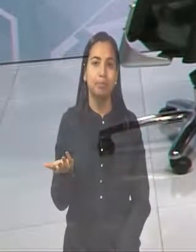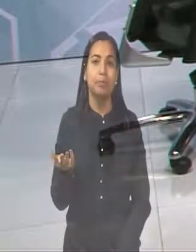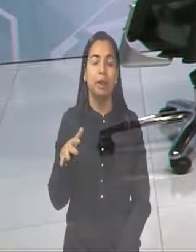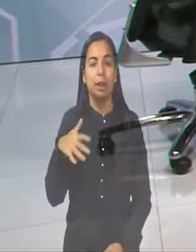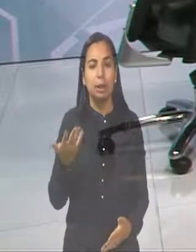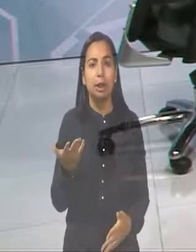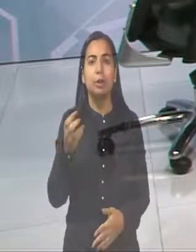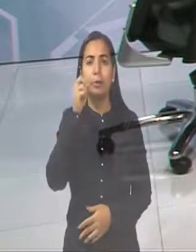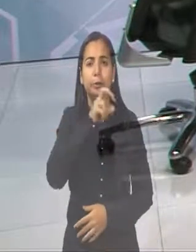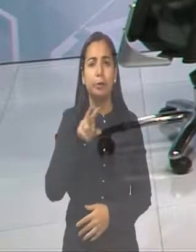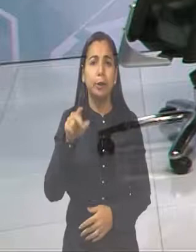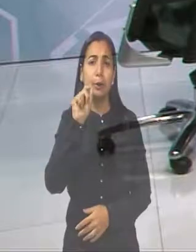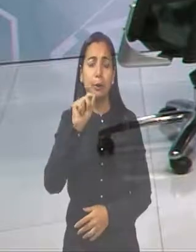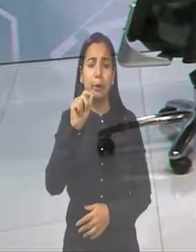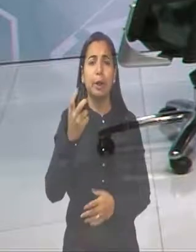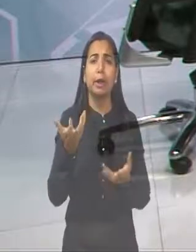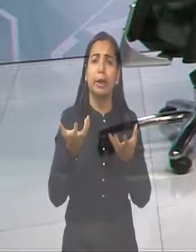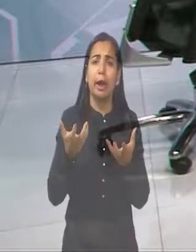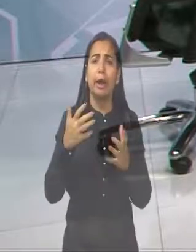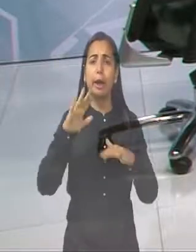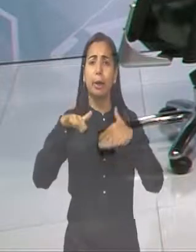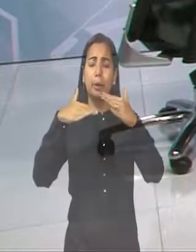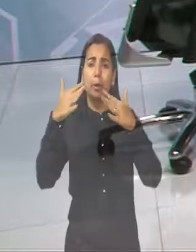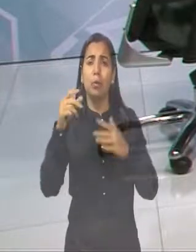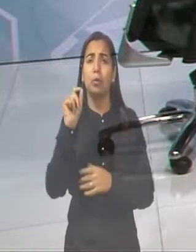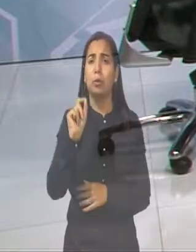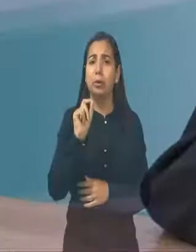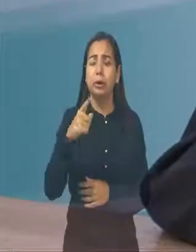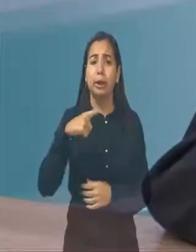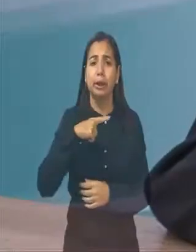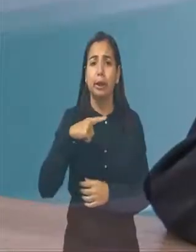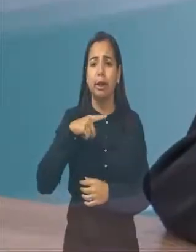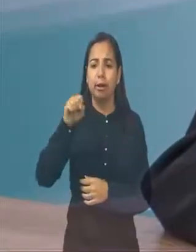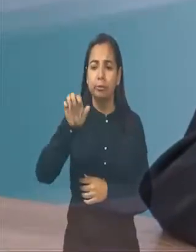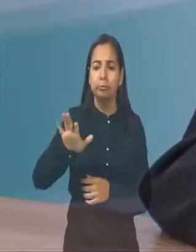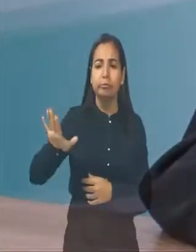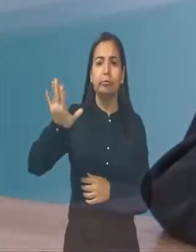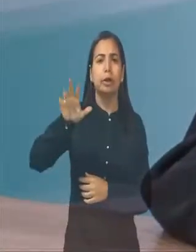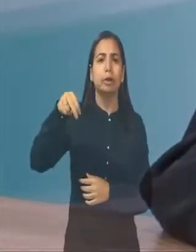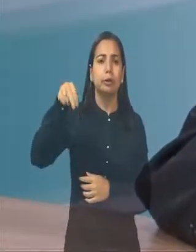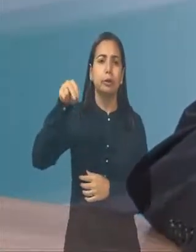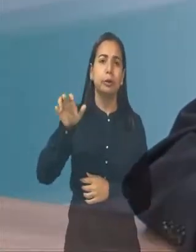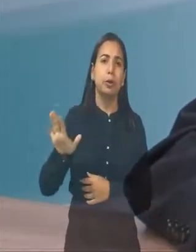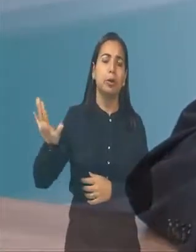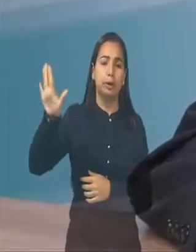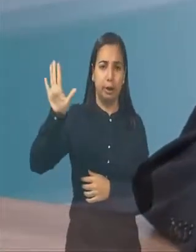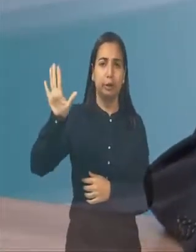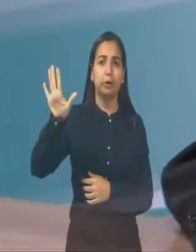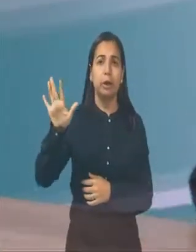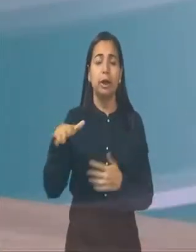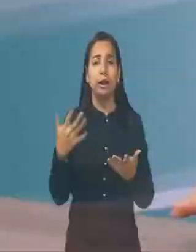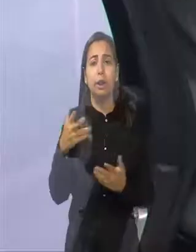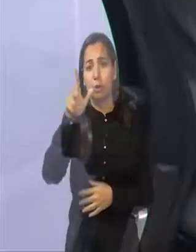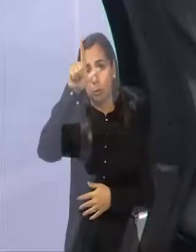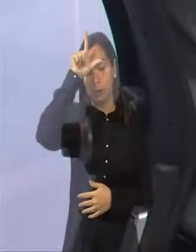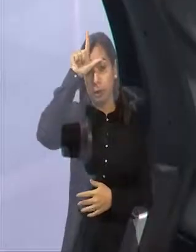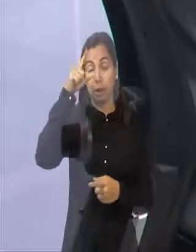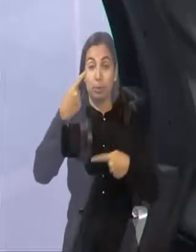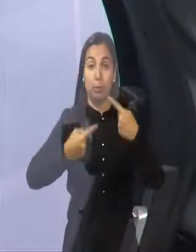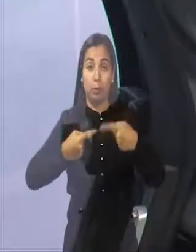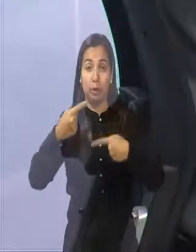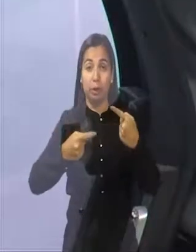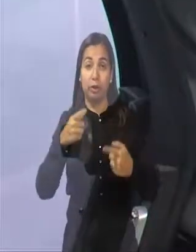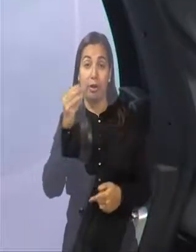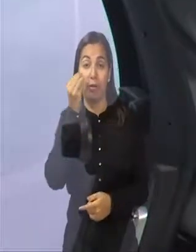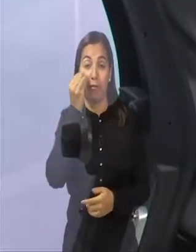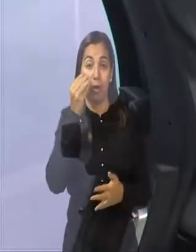avançados, progressistas, foram garantidos pelos grotões do Nordeste. Que ainda quando algum líder político se acha em dificuldade,